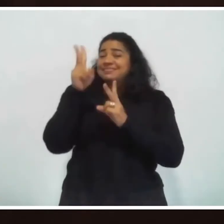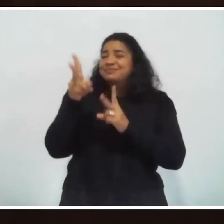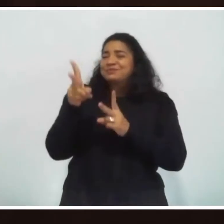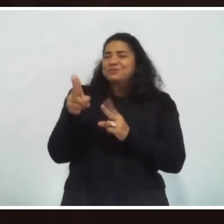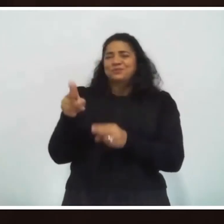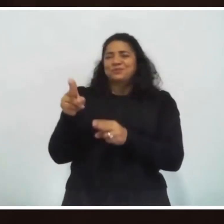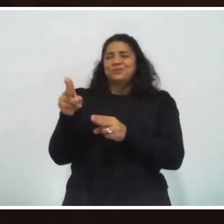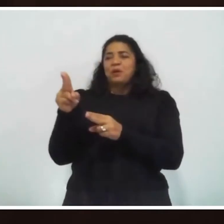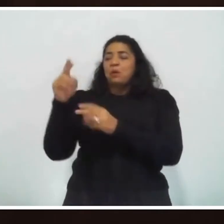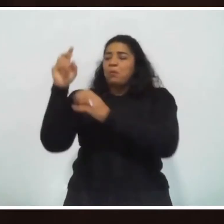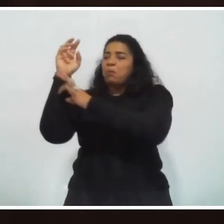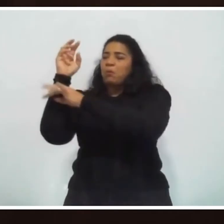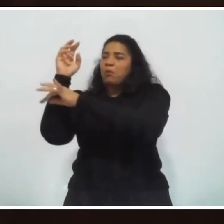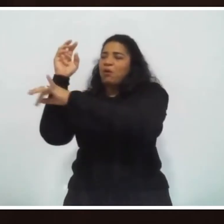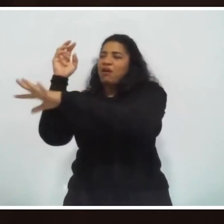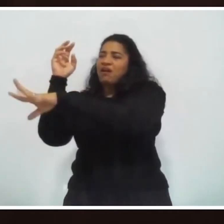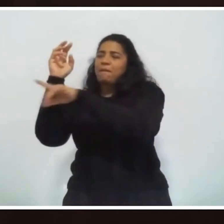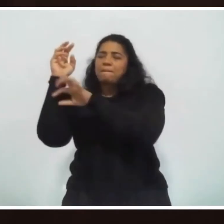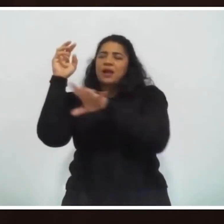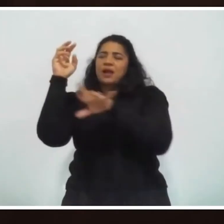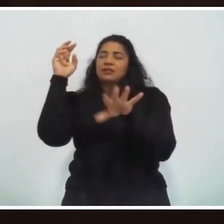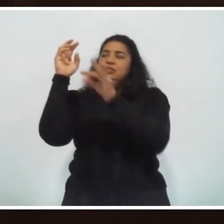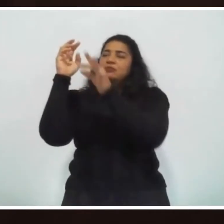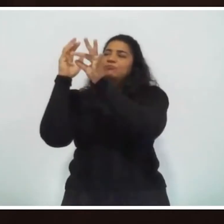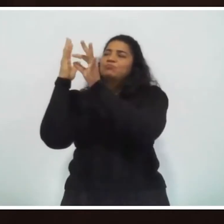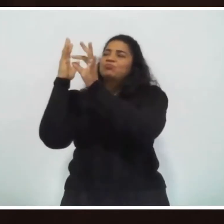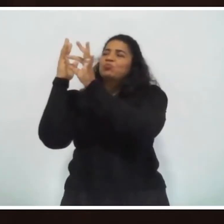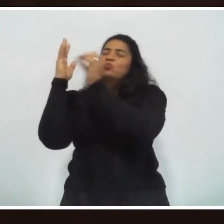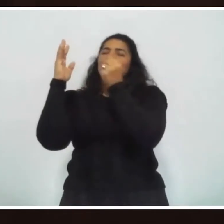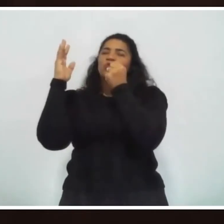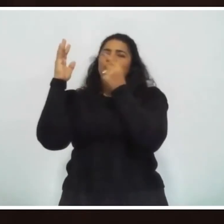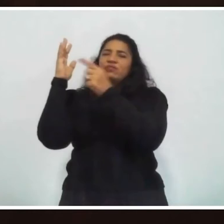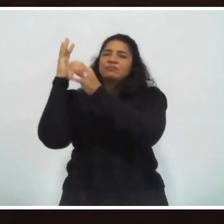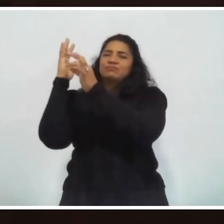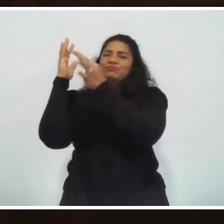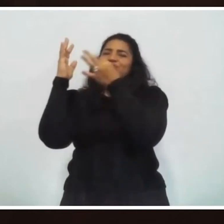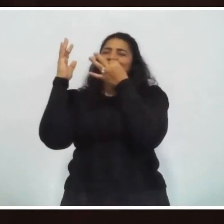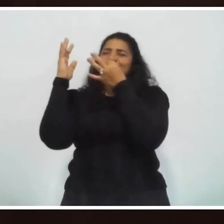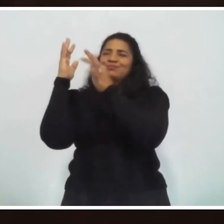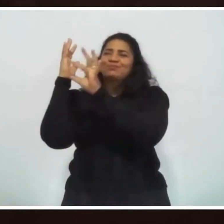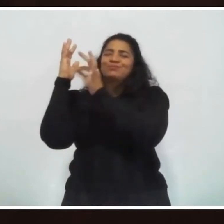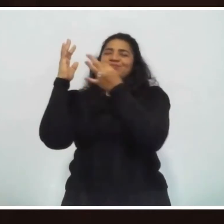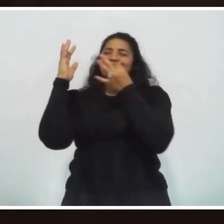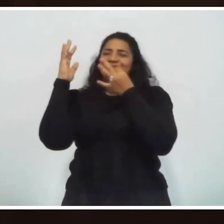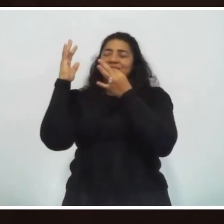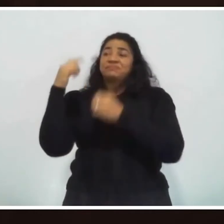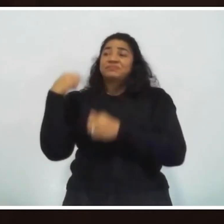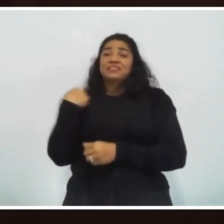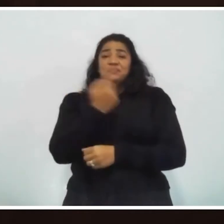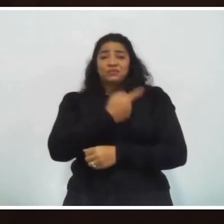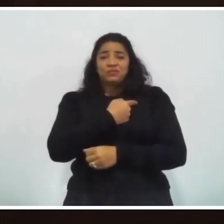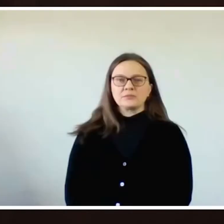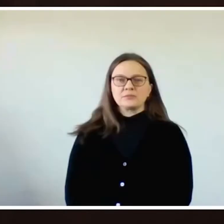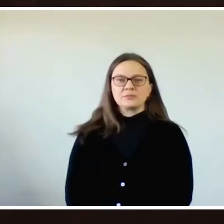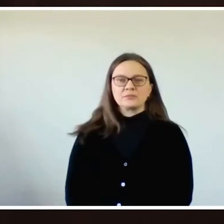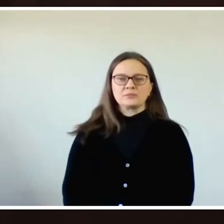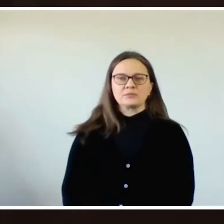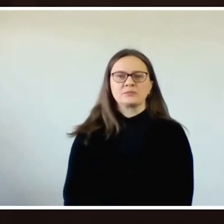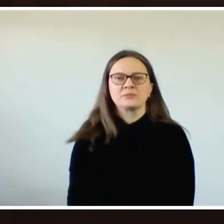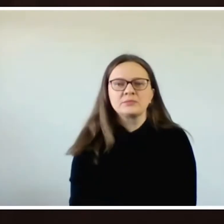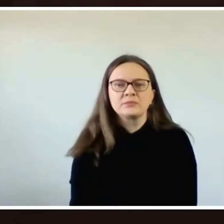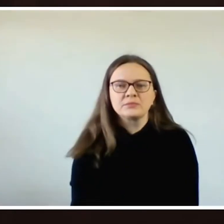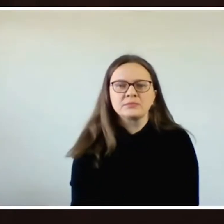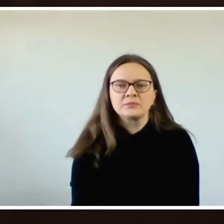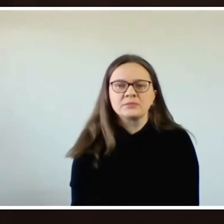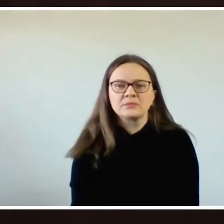agricultor. Ele nos supre, nos dá nutrição, nos dá alimento. É ou não é? E nós estamos crescendo em Cristo.